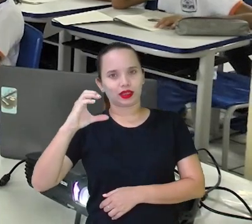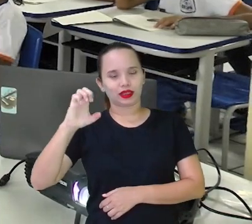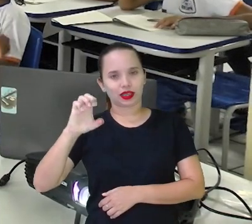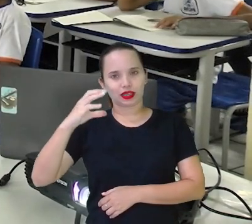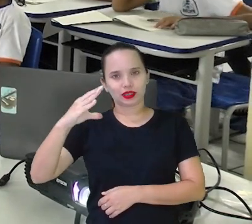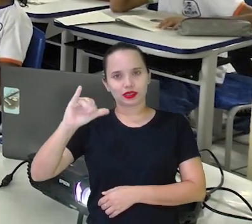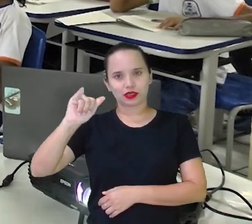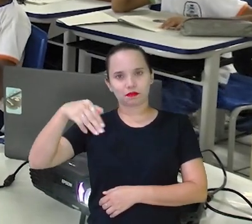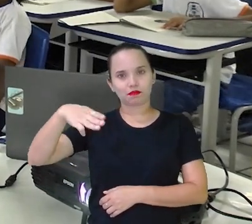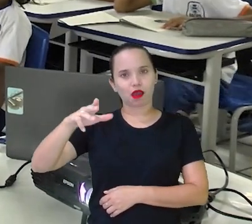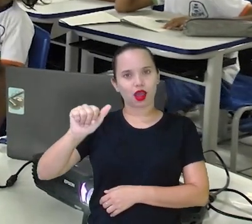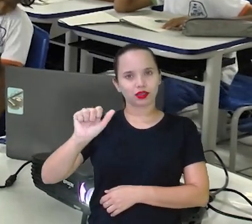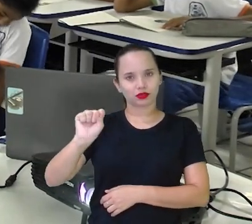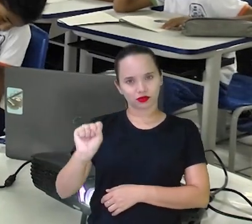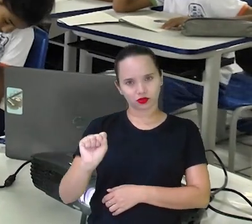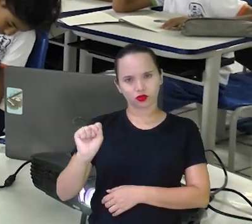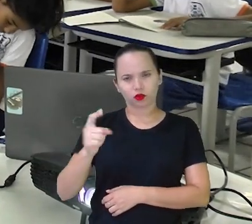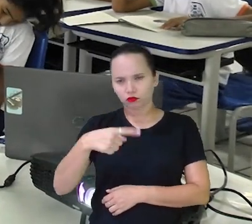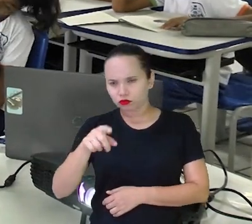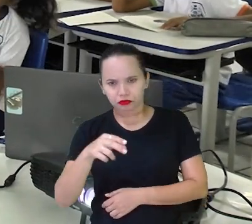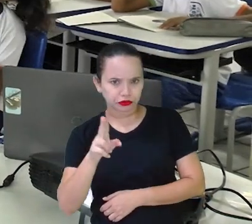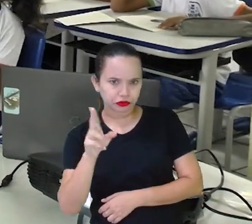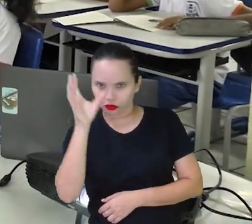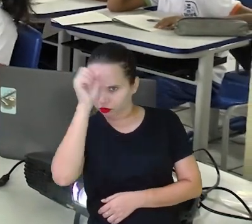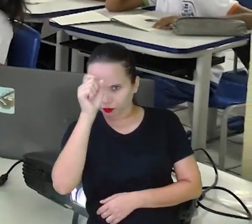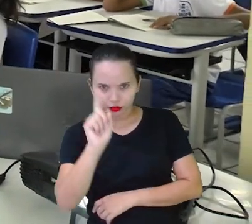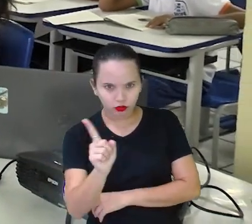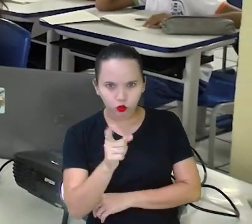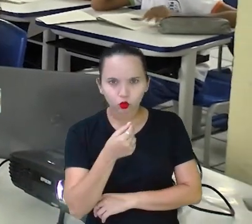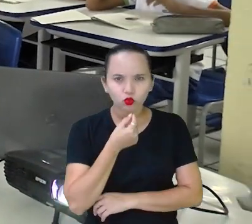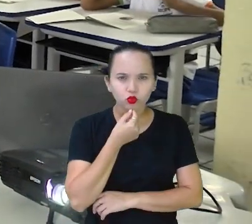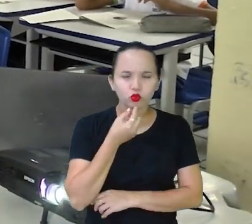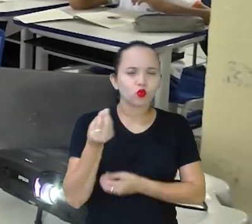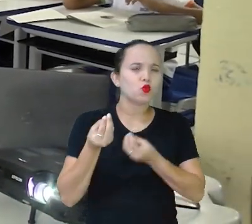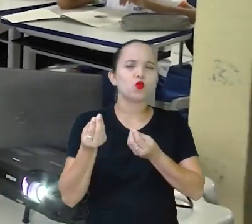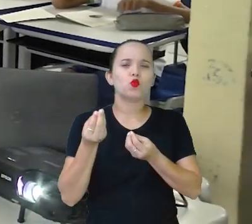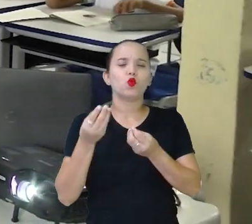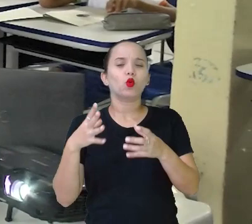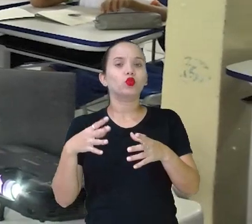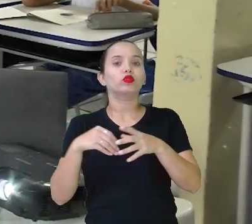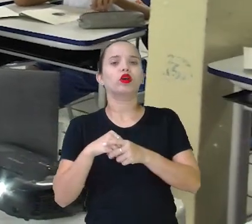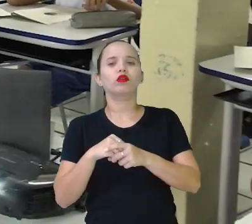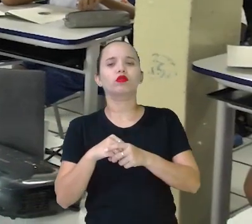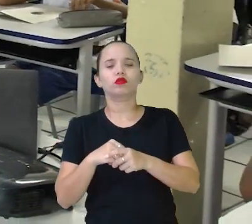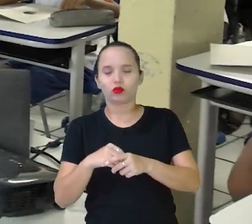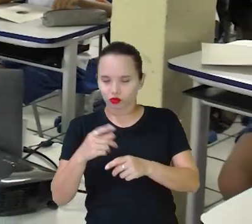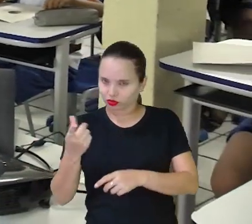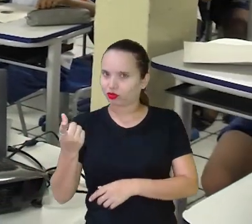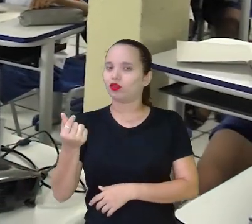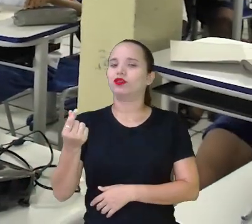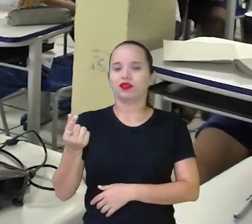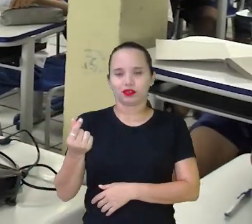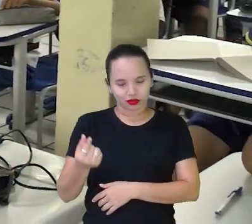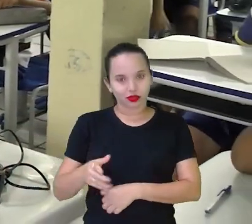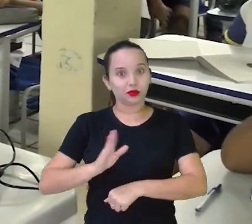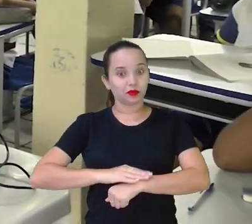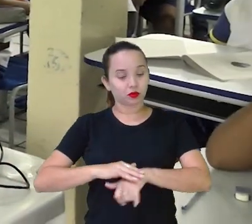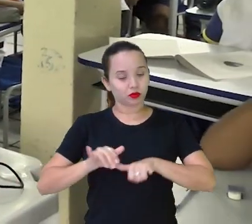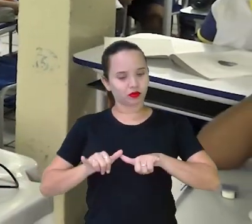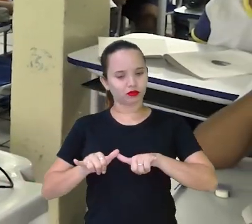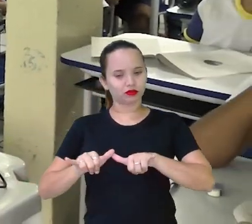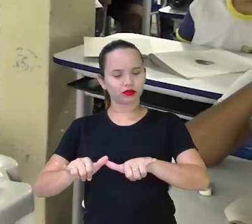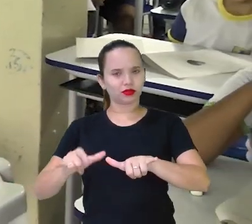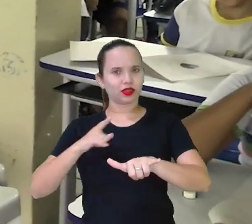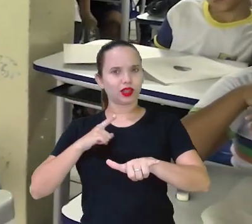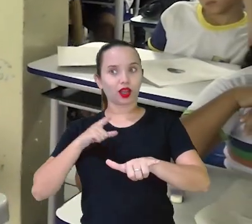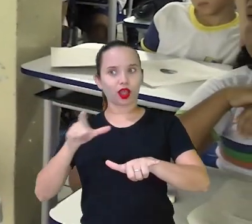esses números, não? Onde é que vocês veem esses números? Dinheiro, quando a gente chega no supermercado que tem ali as etiquetas